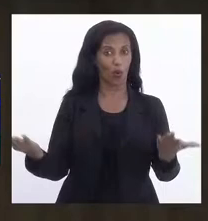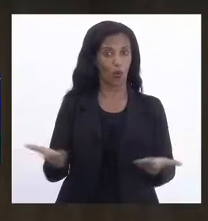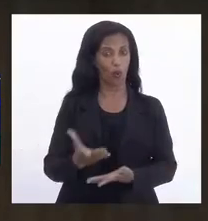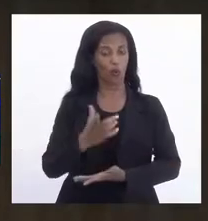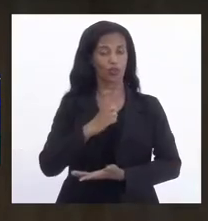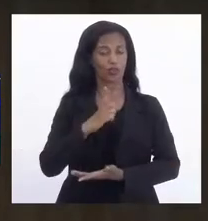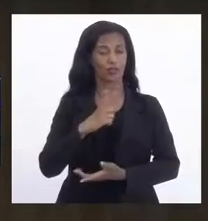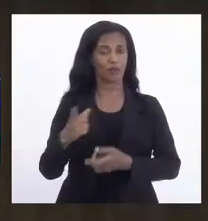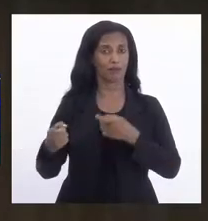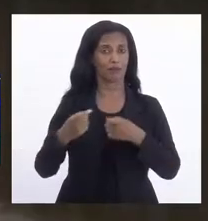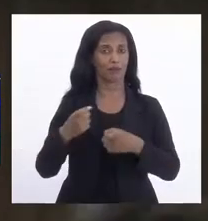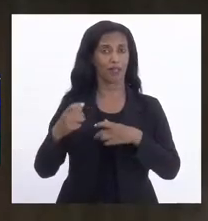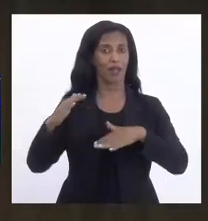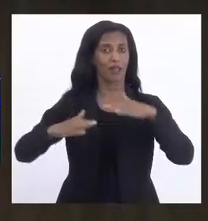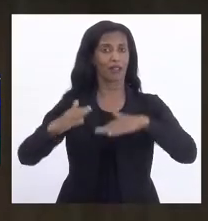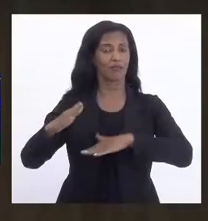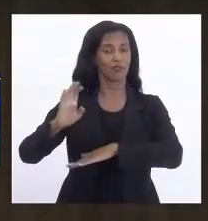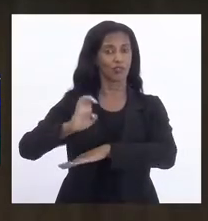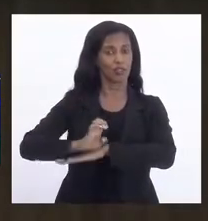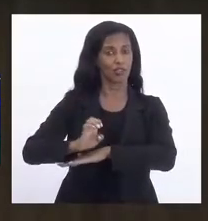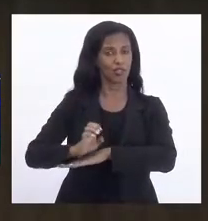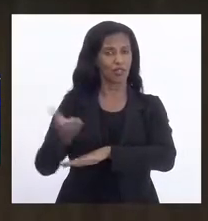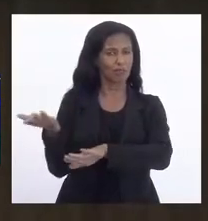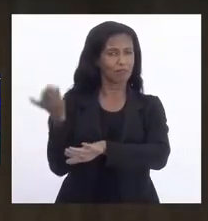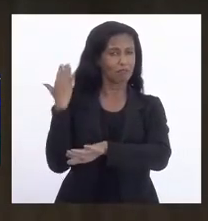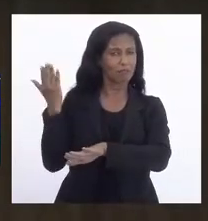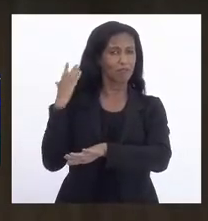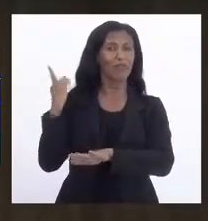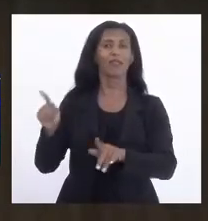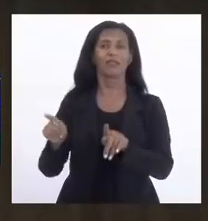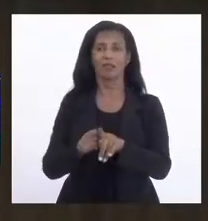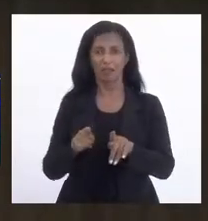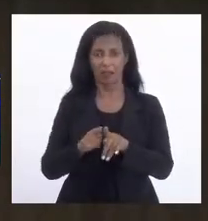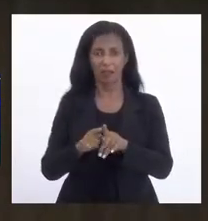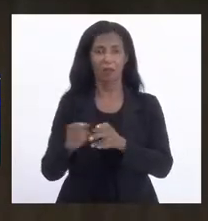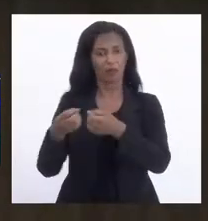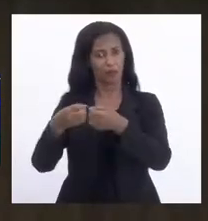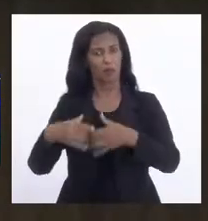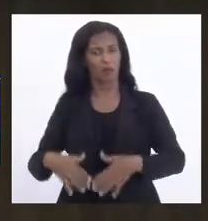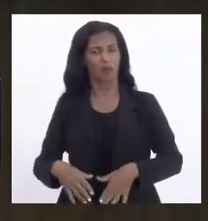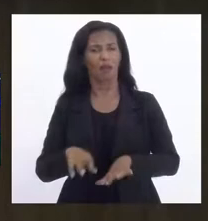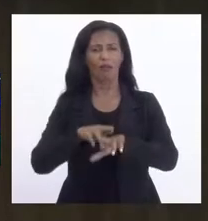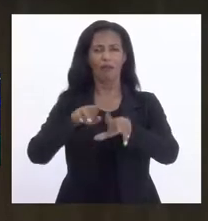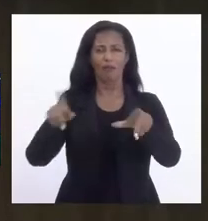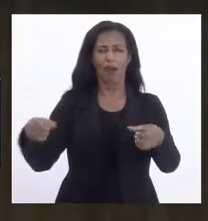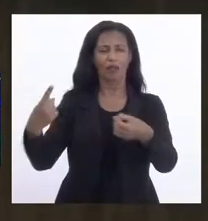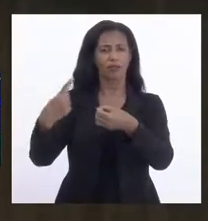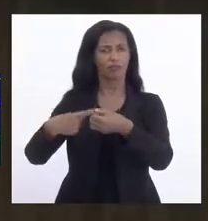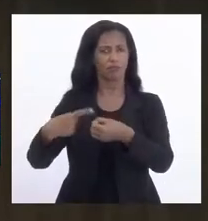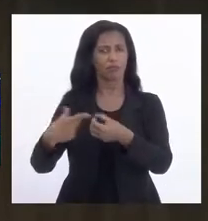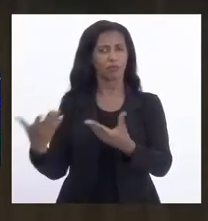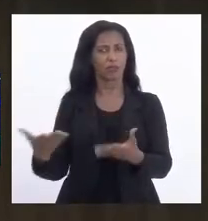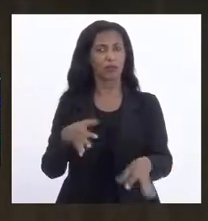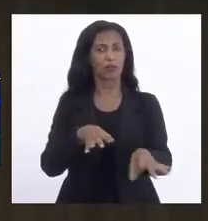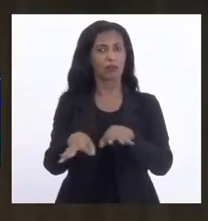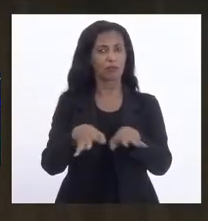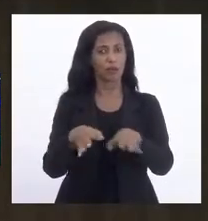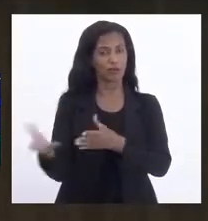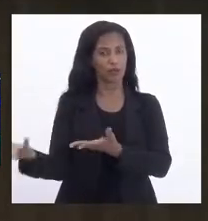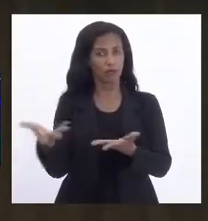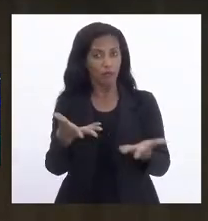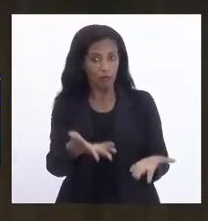guerra fiscal a nível de Estado, mas naquela ocasião também foi prejudicado vários municípios. Então, esse projeto